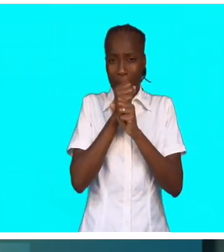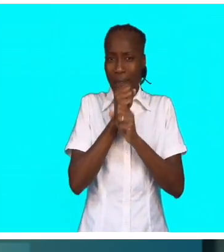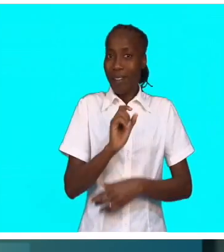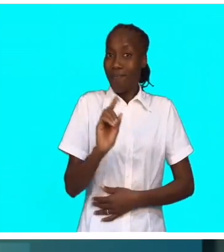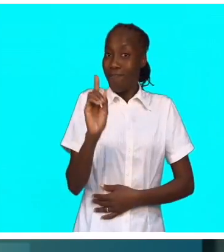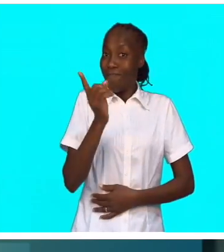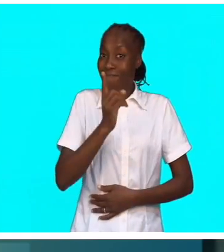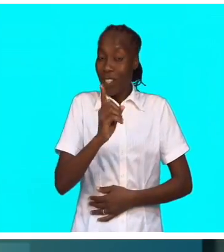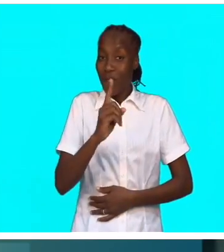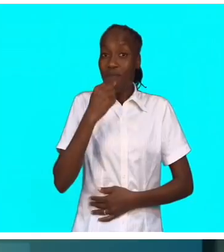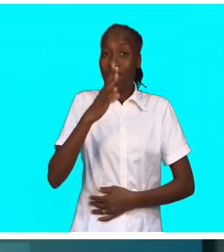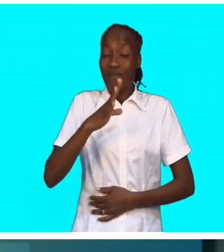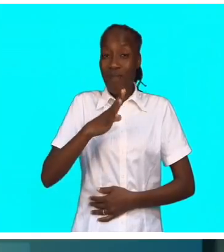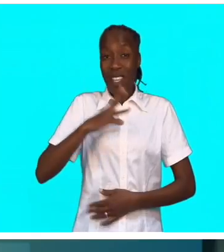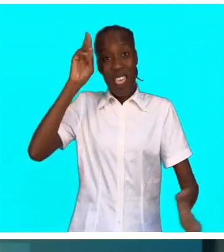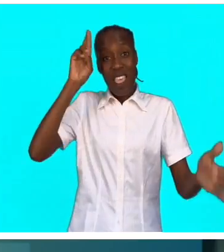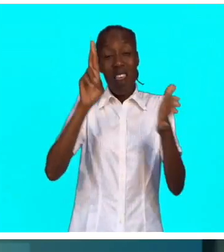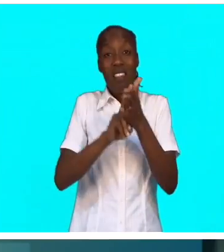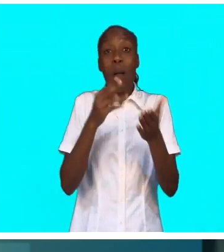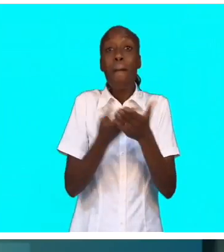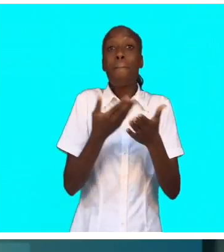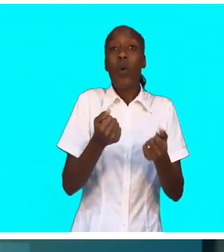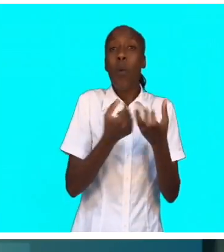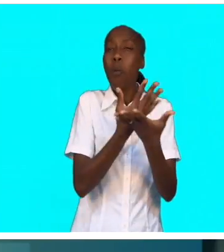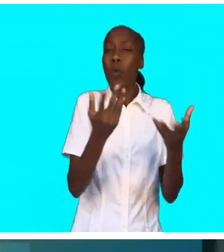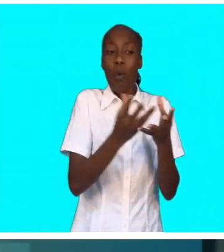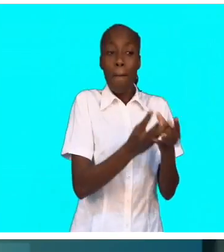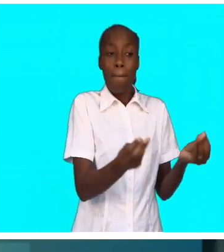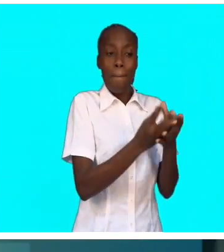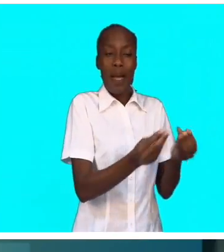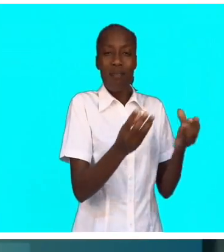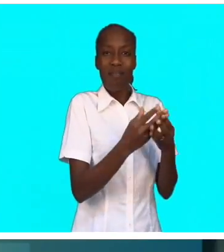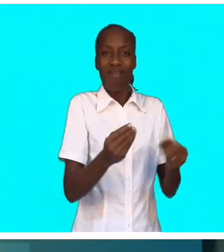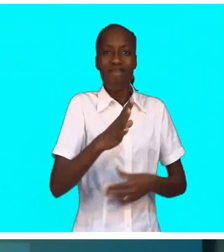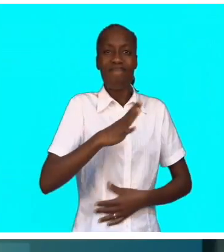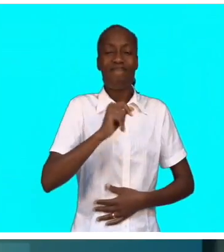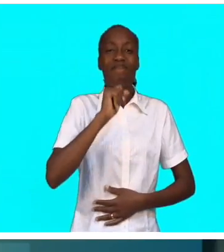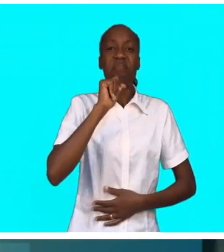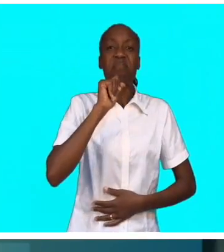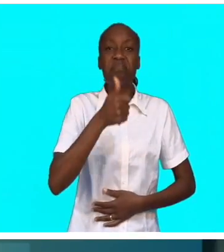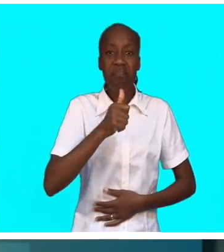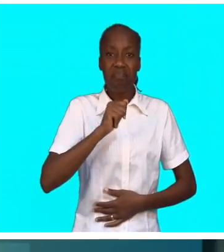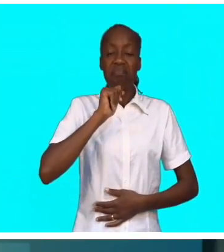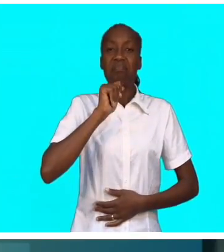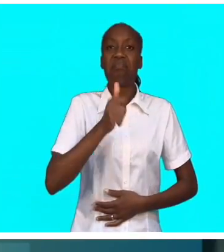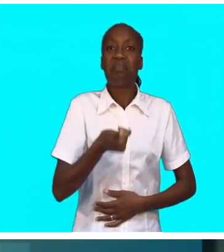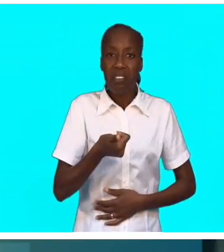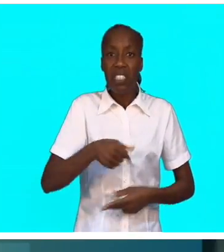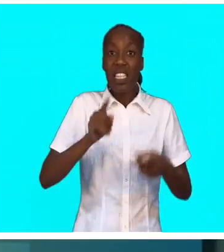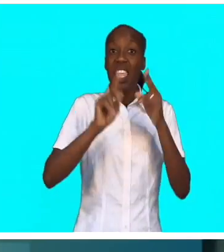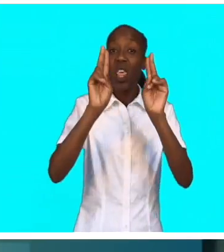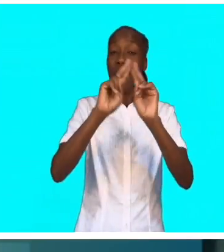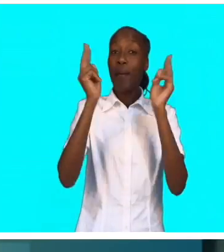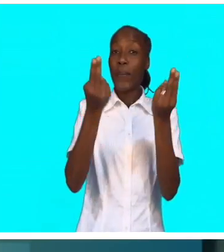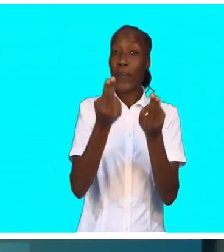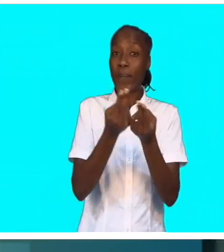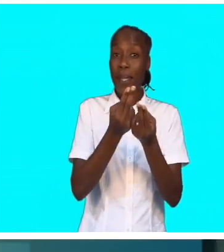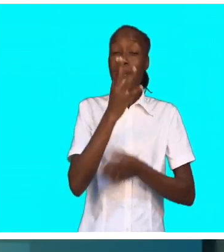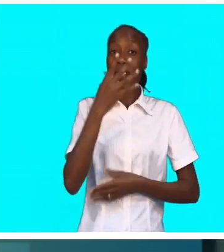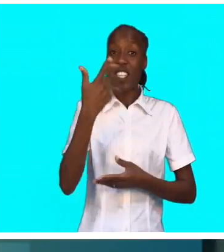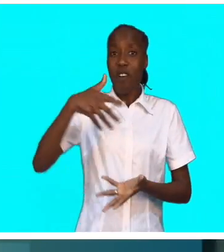segredo para ninguém, as razões gerais são exatamente estas, é que muito daquele material é um material obsoleto. E o Conselho